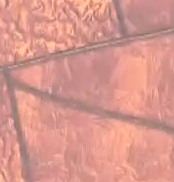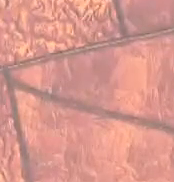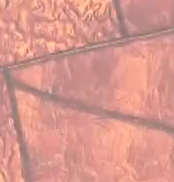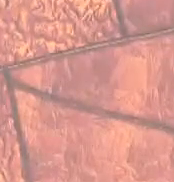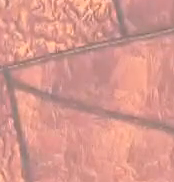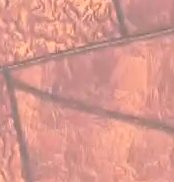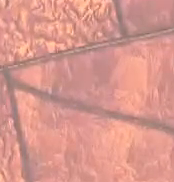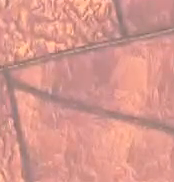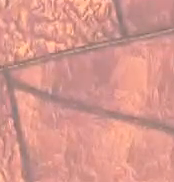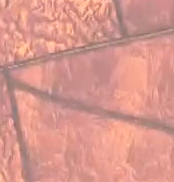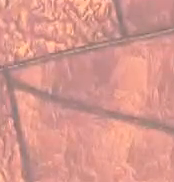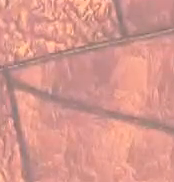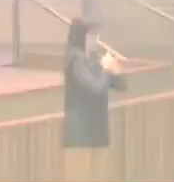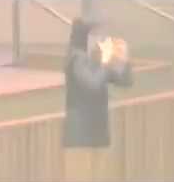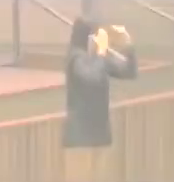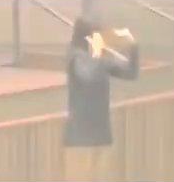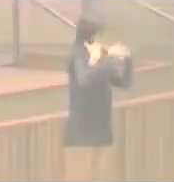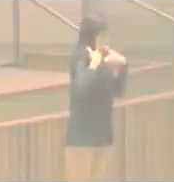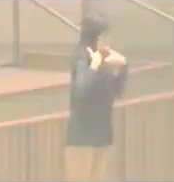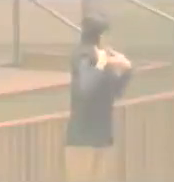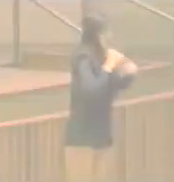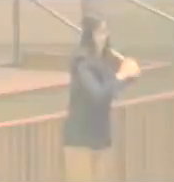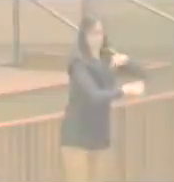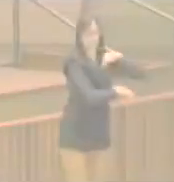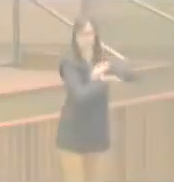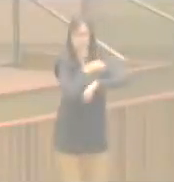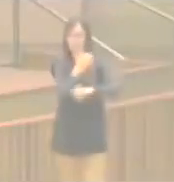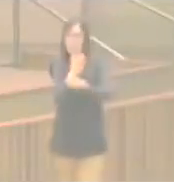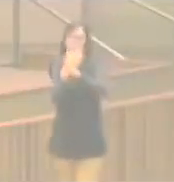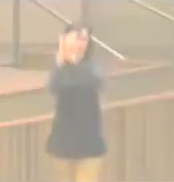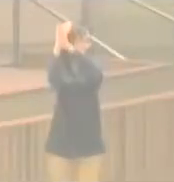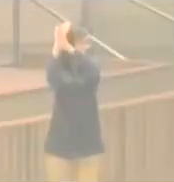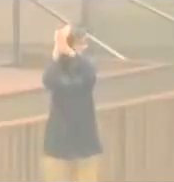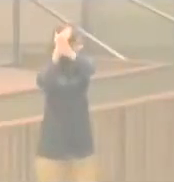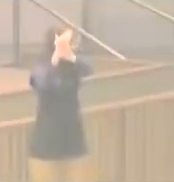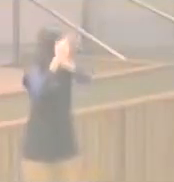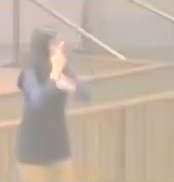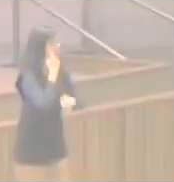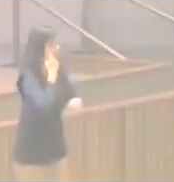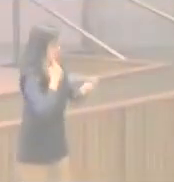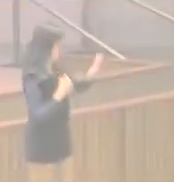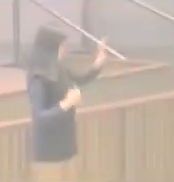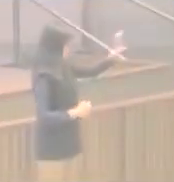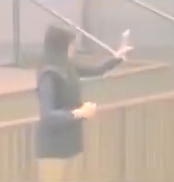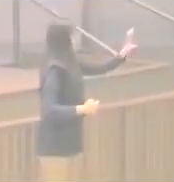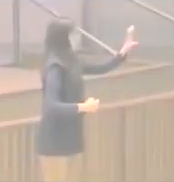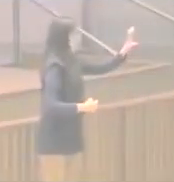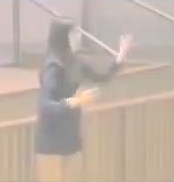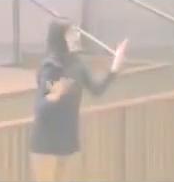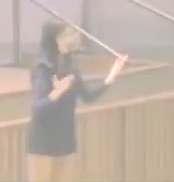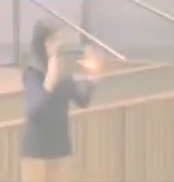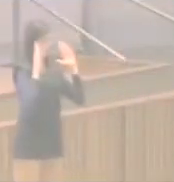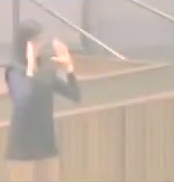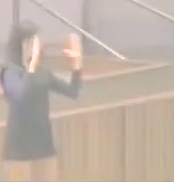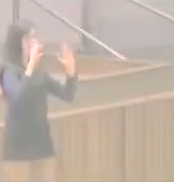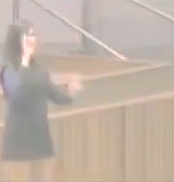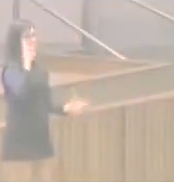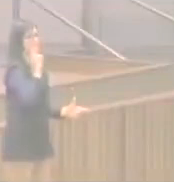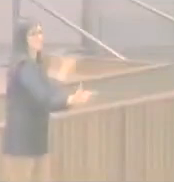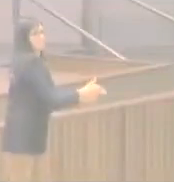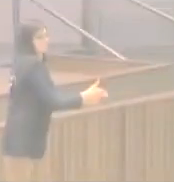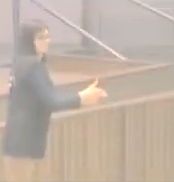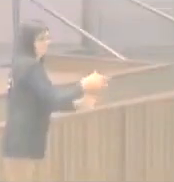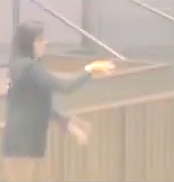Egito até hoje. A segunda cena é a repreensão de Deus sobre Manassés